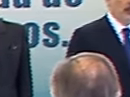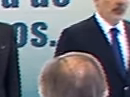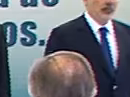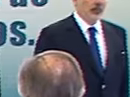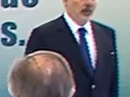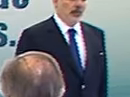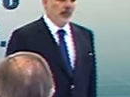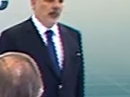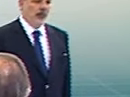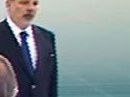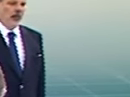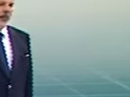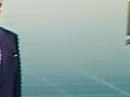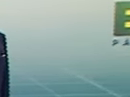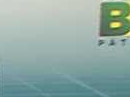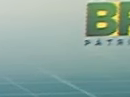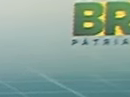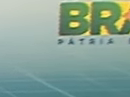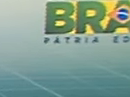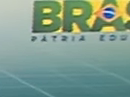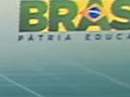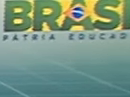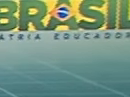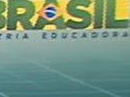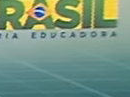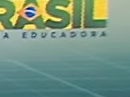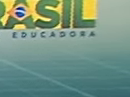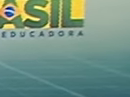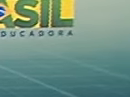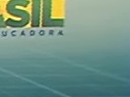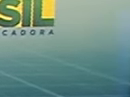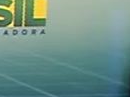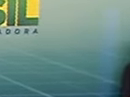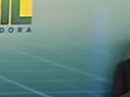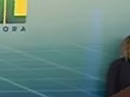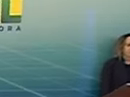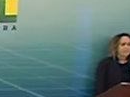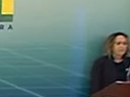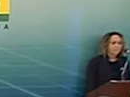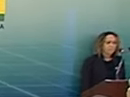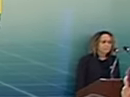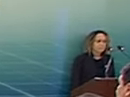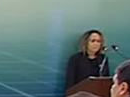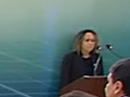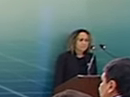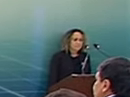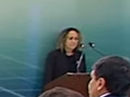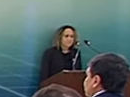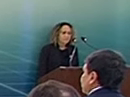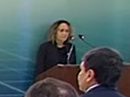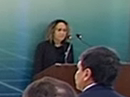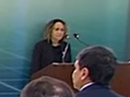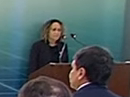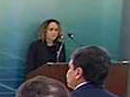colatada, salve, salve, Brasil, um sonho intenso, raio vívido de amor e de